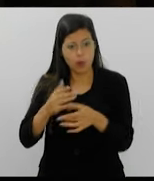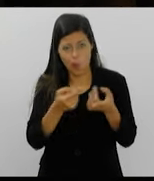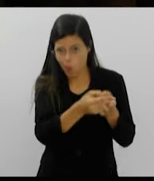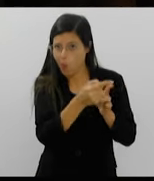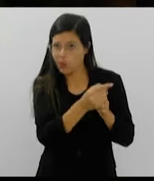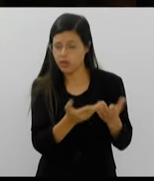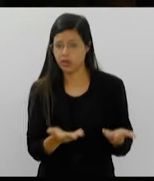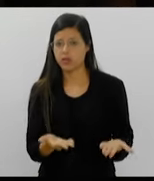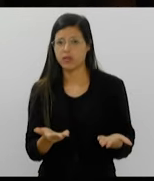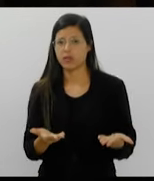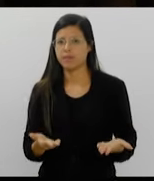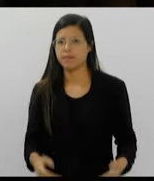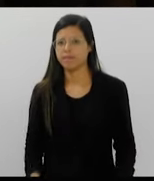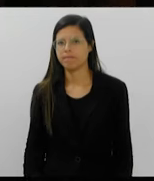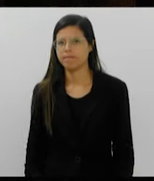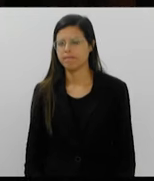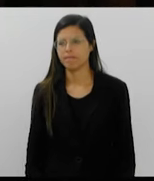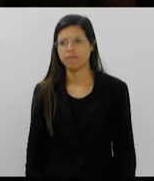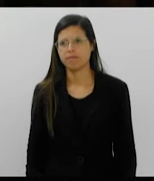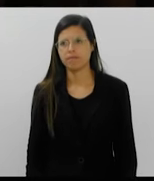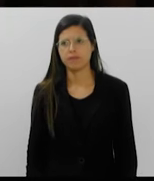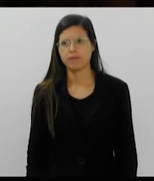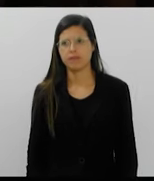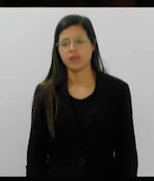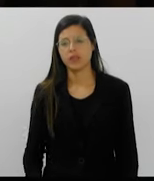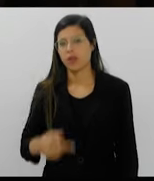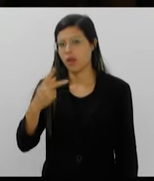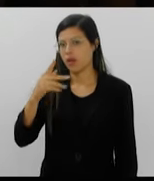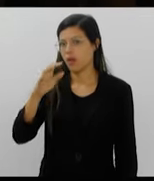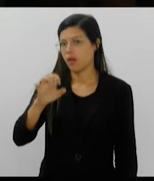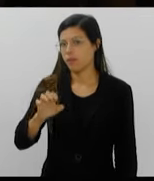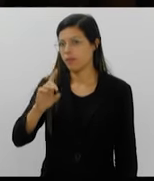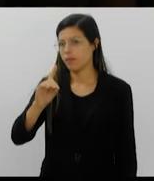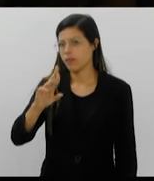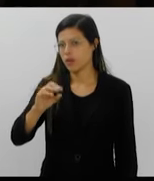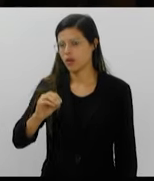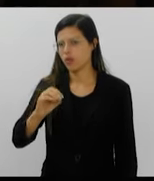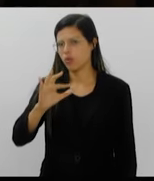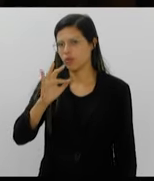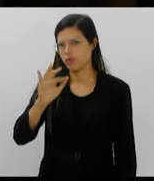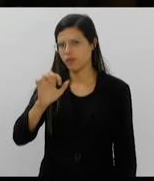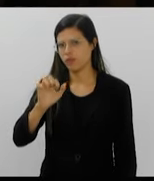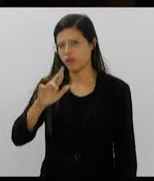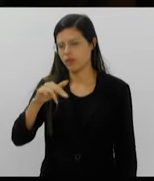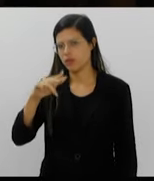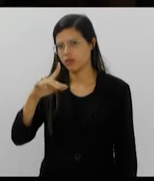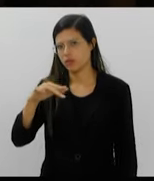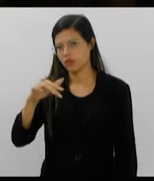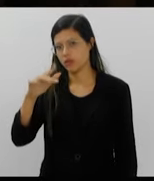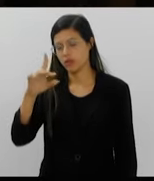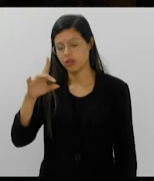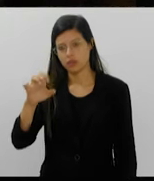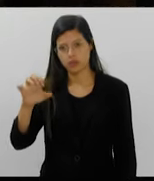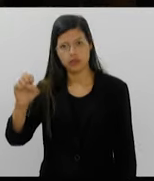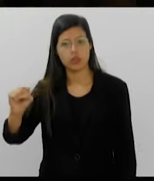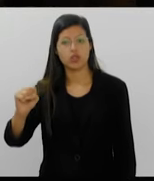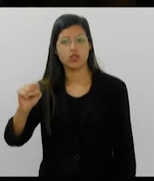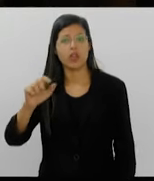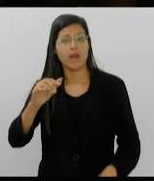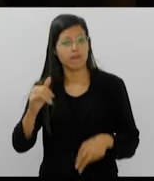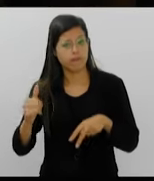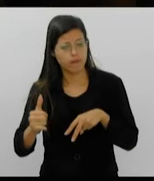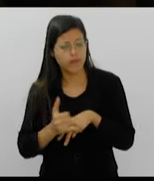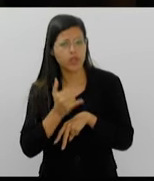Porque, pelo que me consta, Pedro Fernandes foi vítima de um ardil político